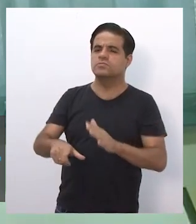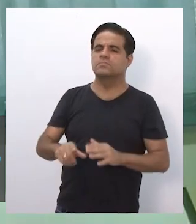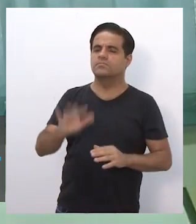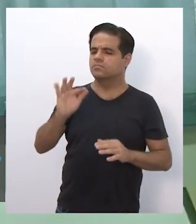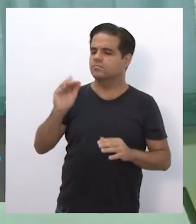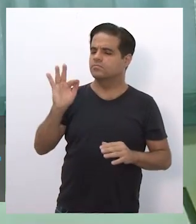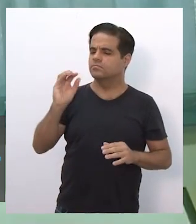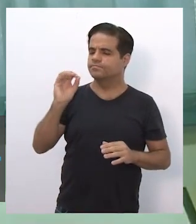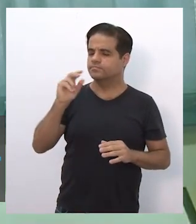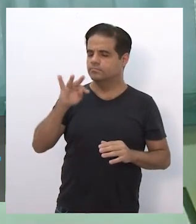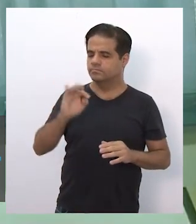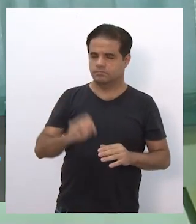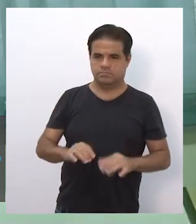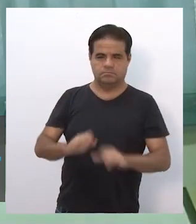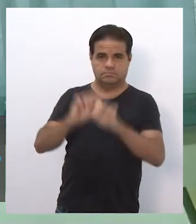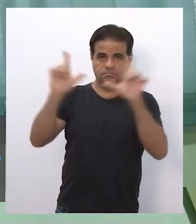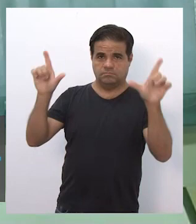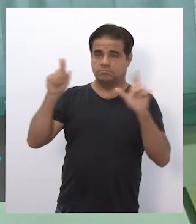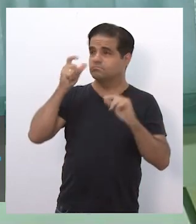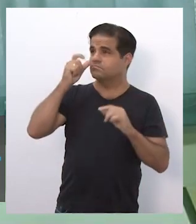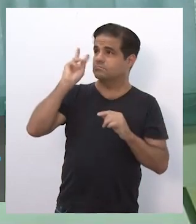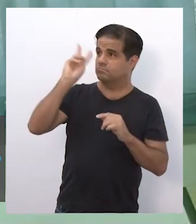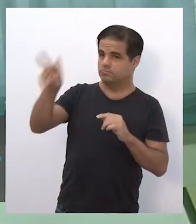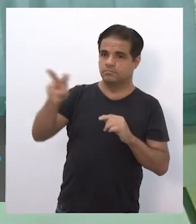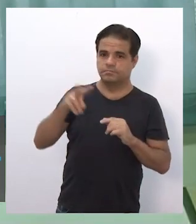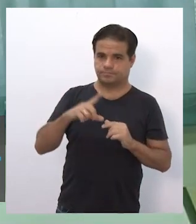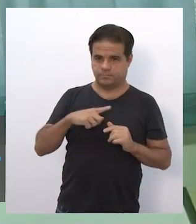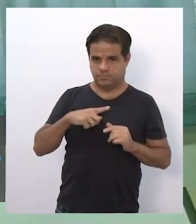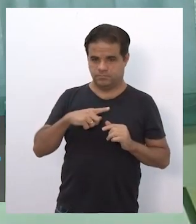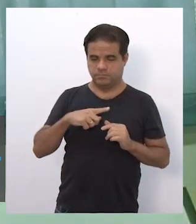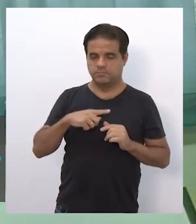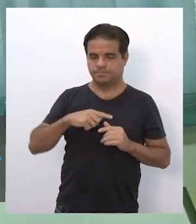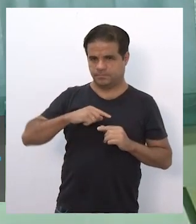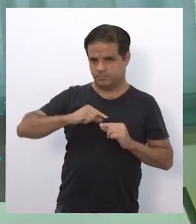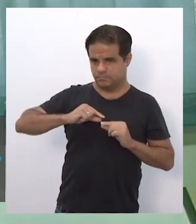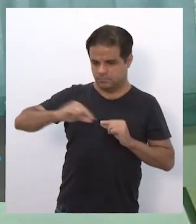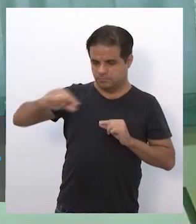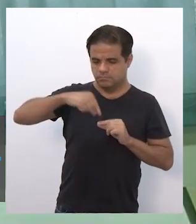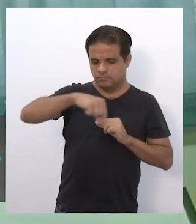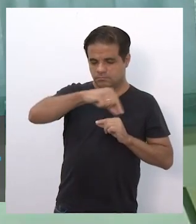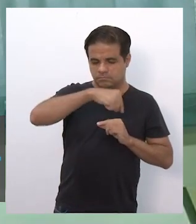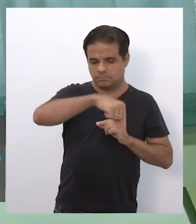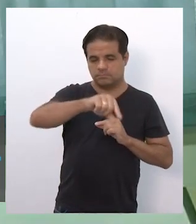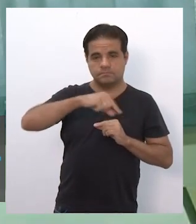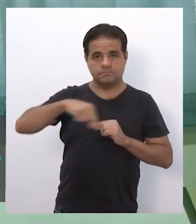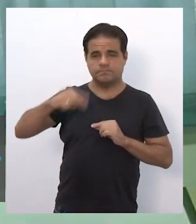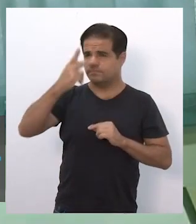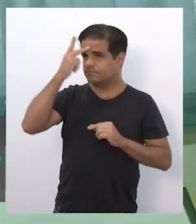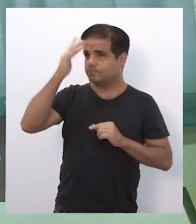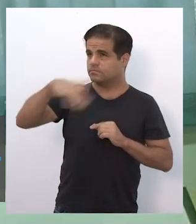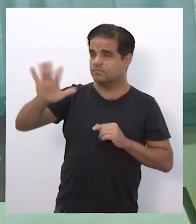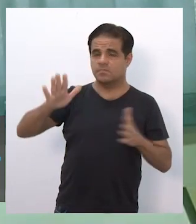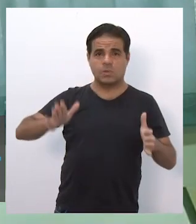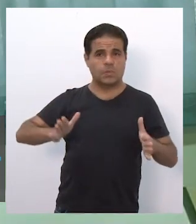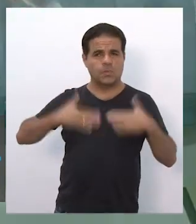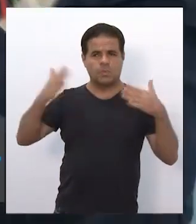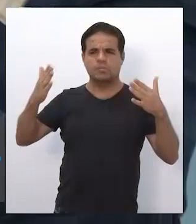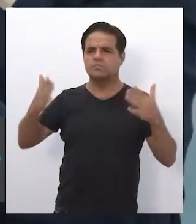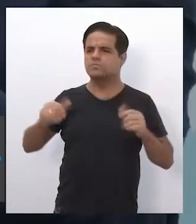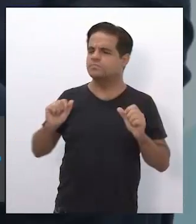fonte, o Felipe, porque você vê ali um emaranhado de fio, né? E as pessoas às vezes se assustam com esse